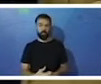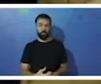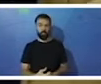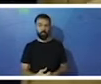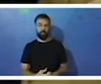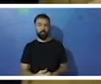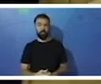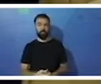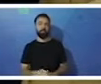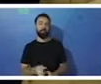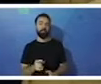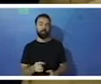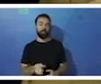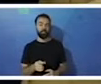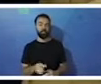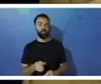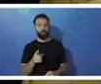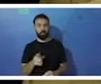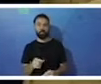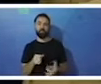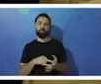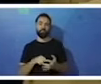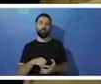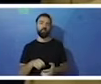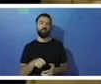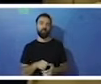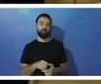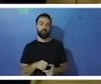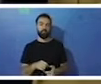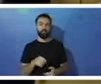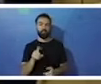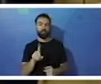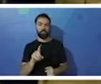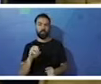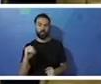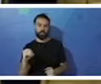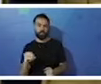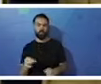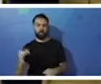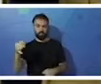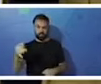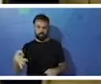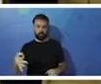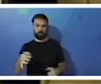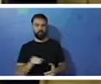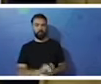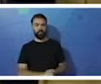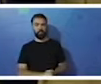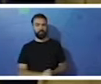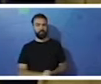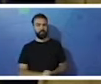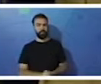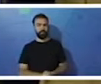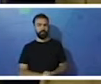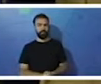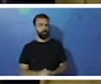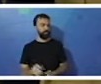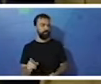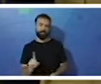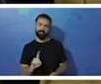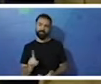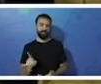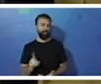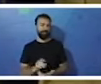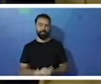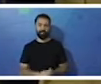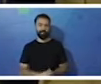se eu colocasse o 20 no valor que deveria aqui? Não